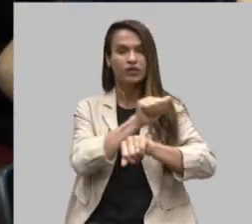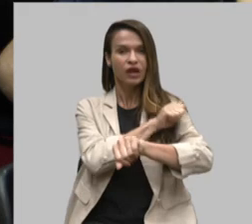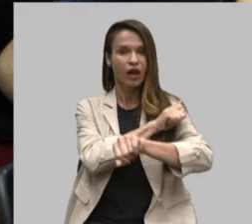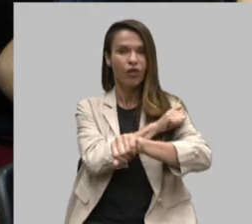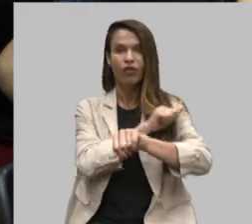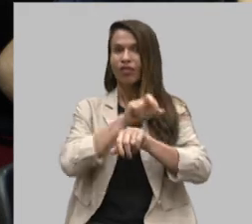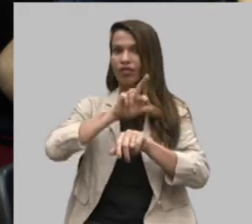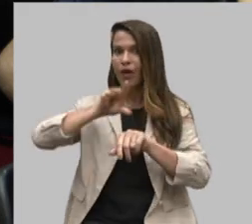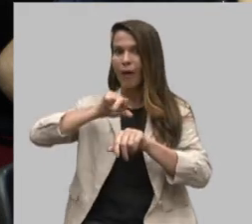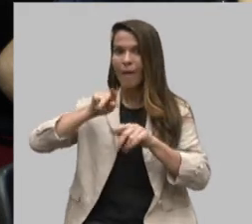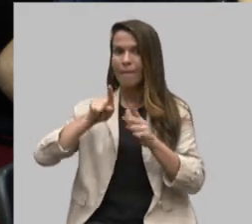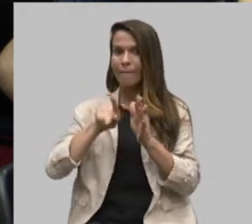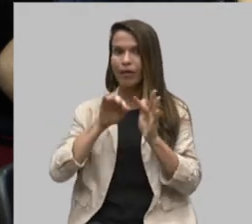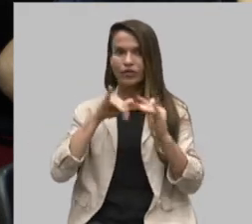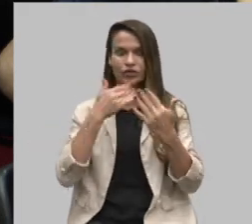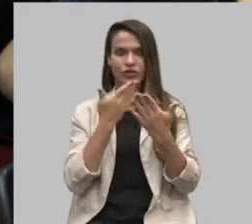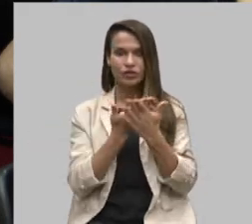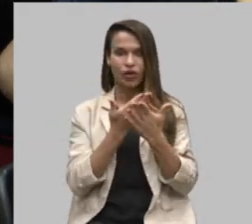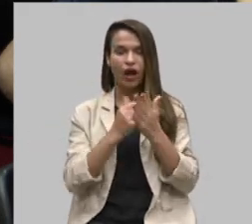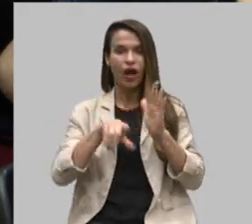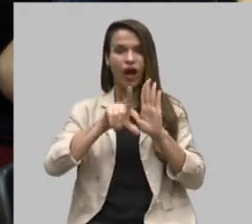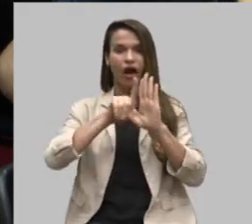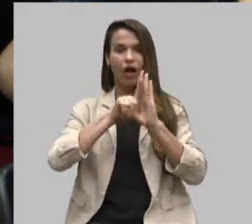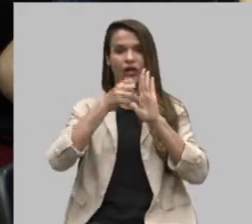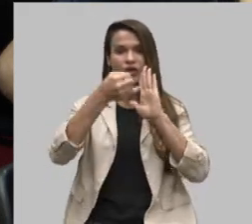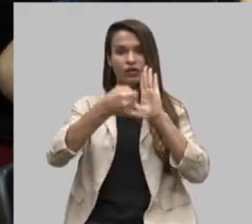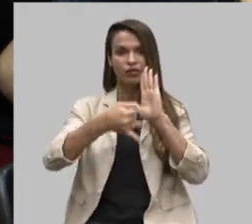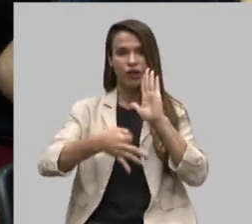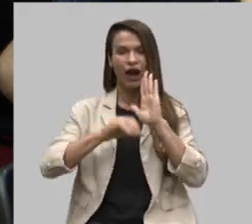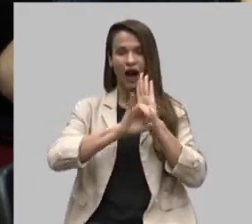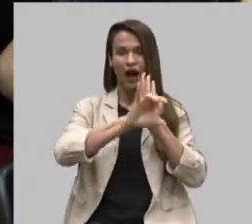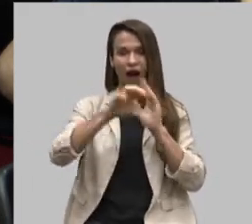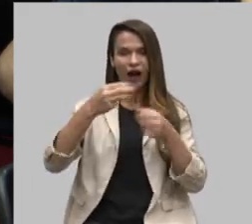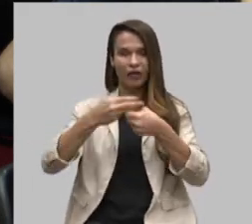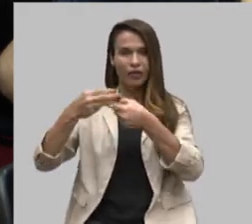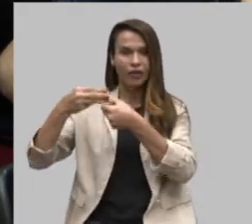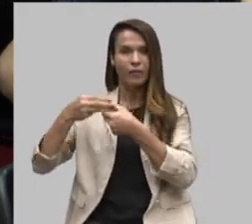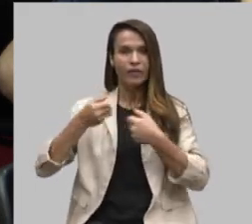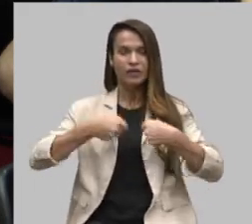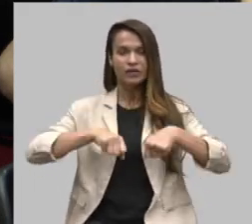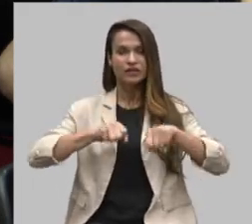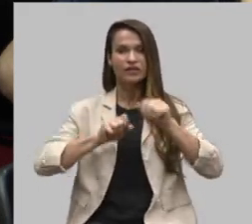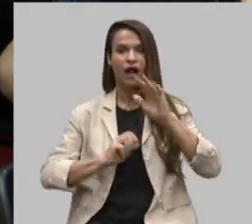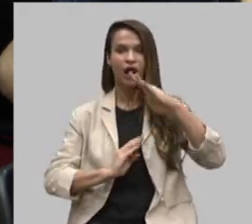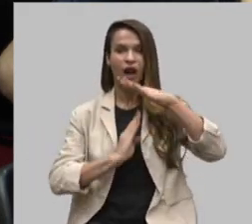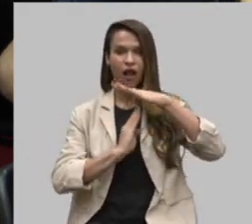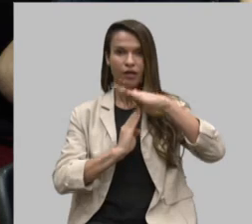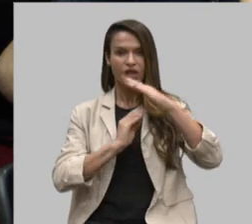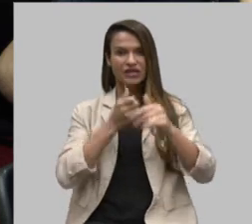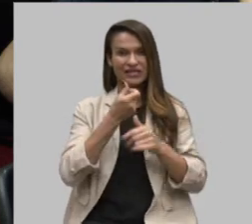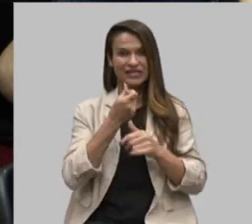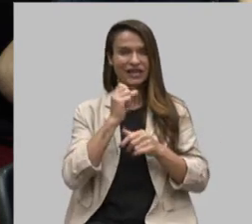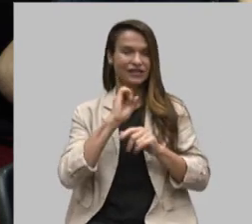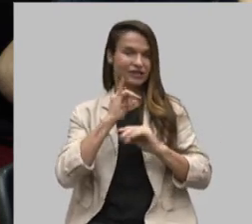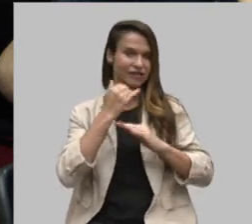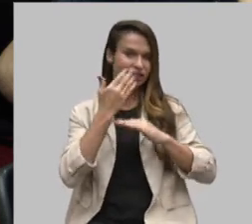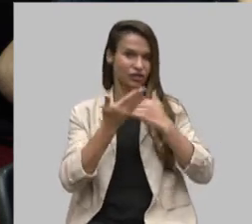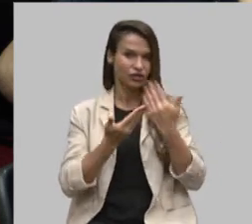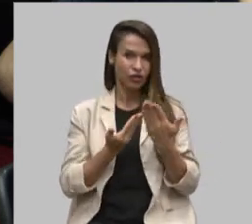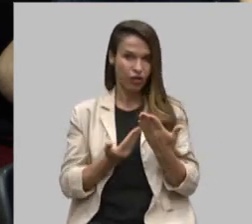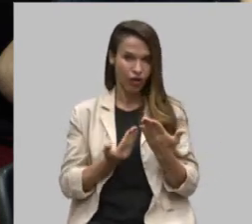escolas porque a lei ela fala que cada município precisa ter no mínimo seis escolas para que tenha